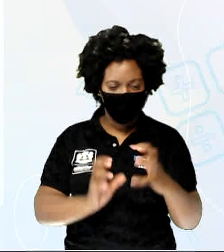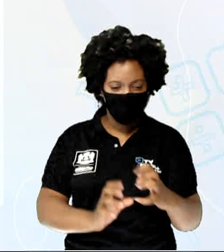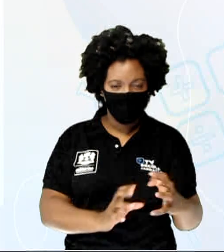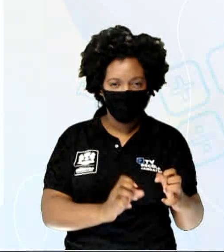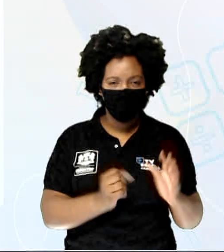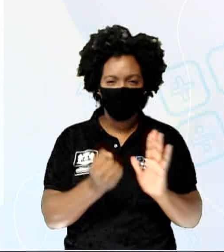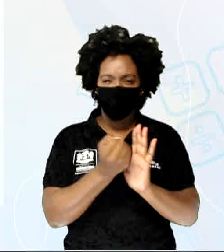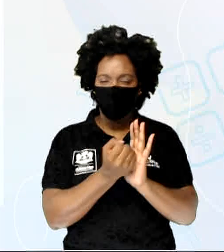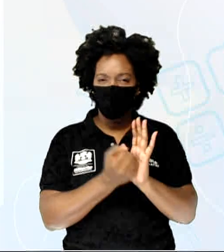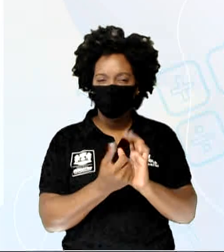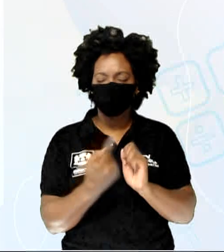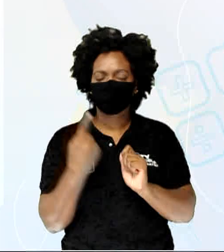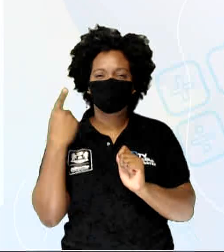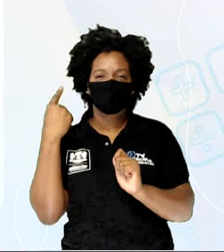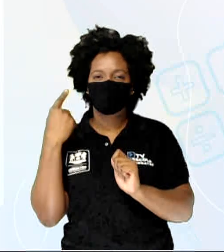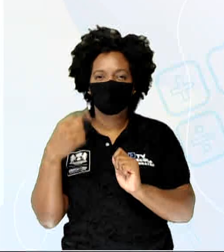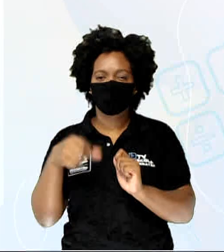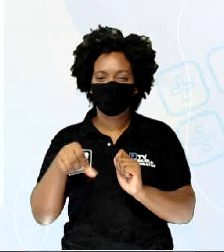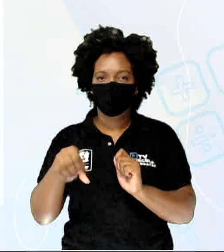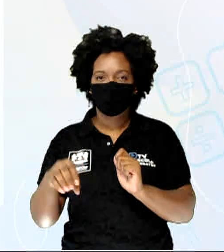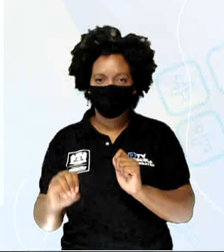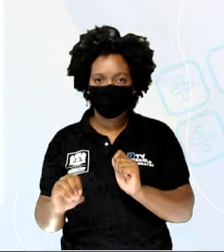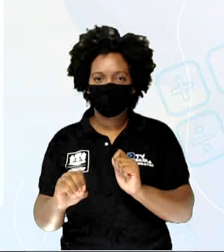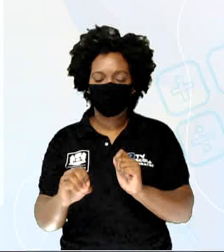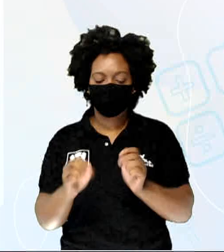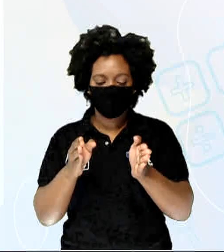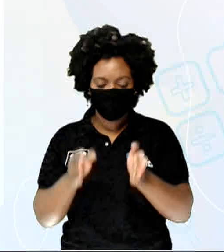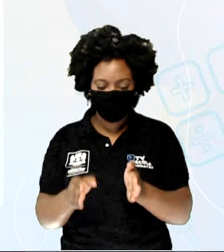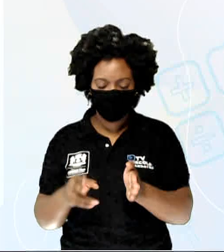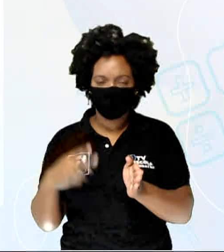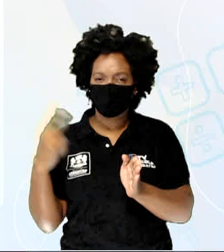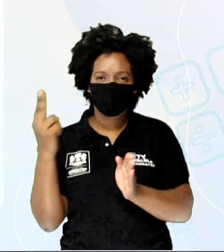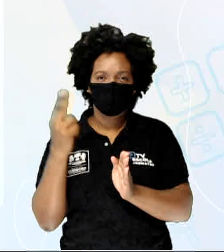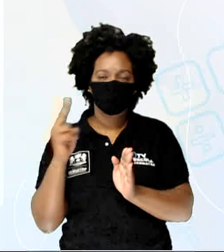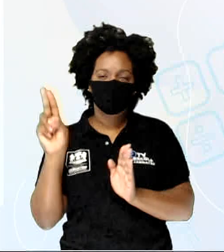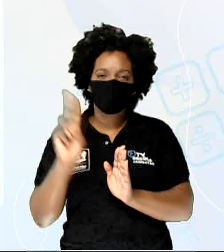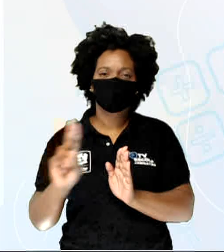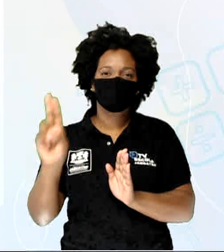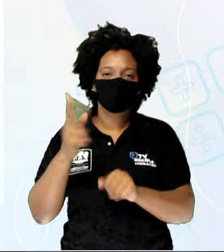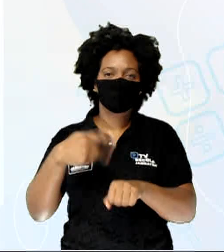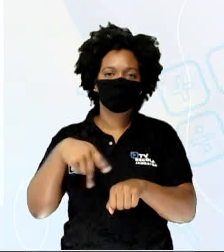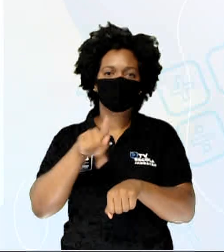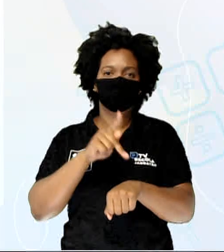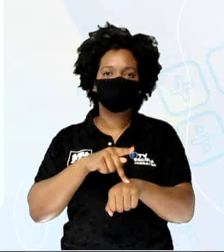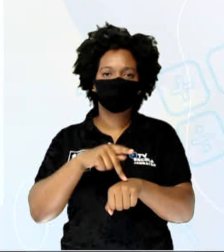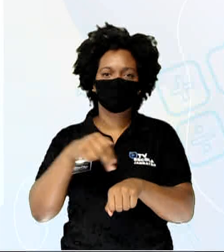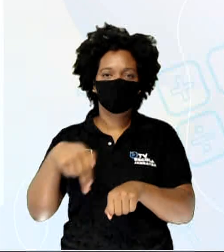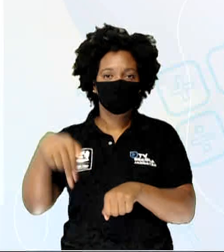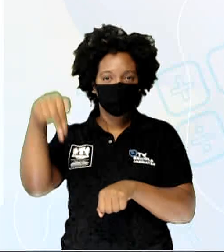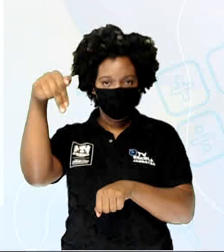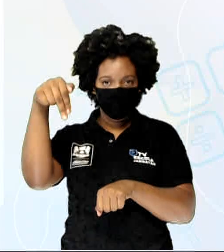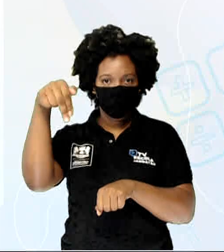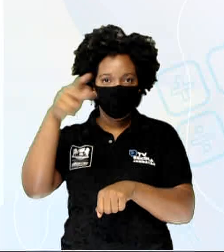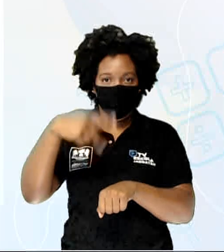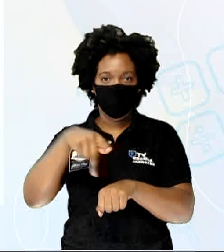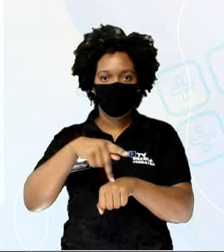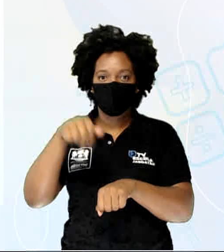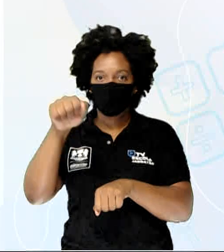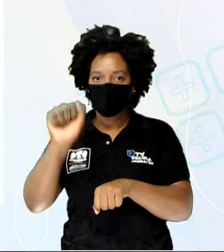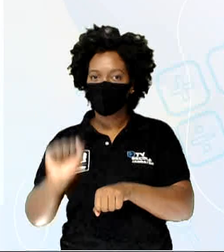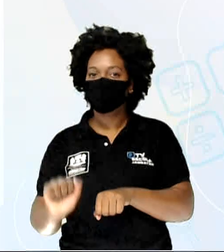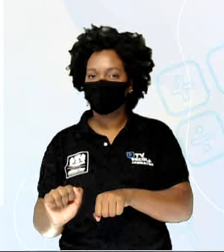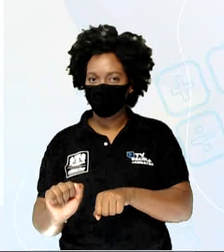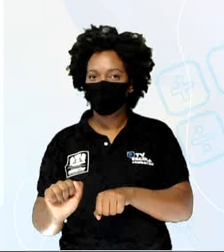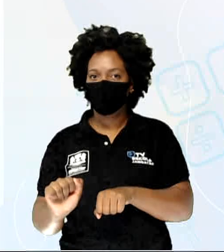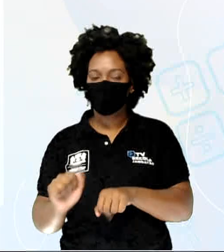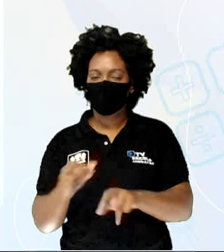do século XX, uma classificação que passou a ficar mais usual foi a de países do Norte e países do Sul, que